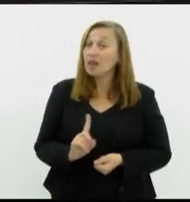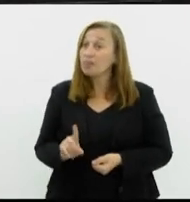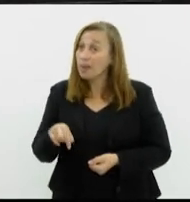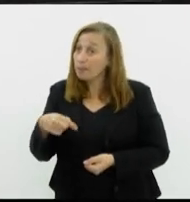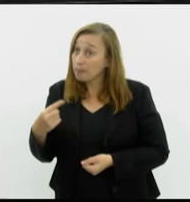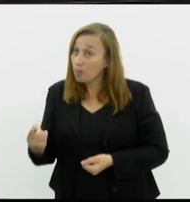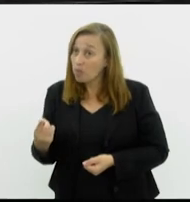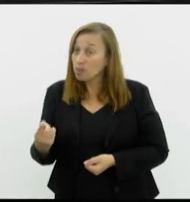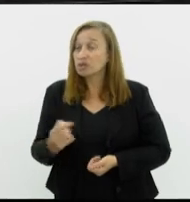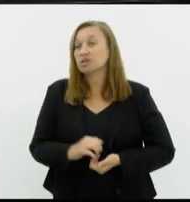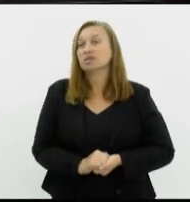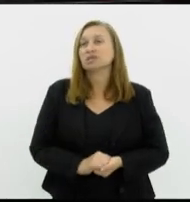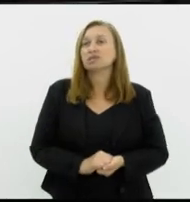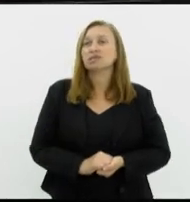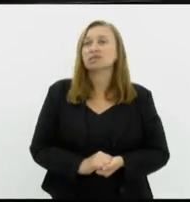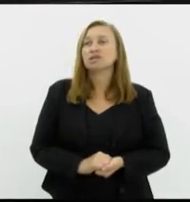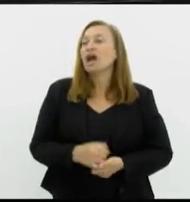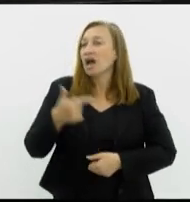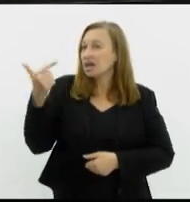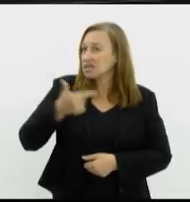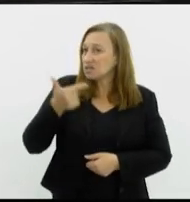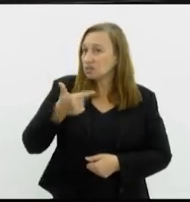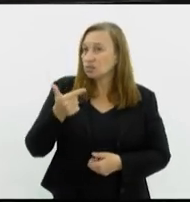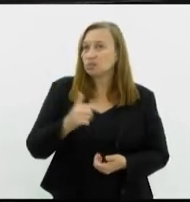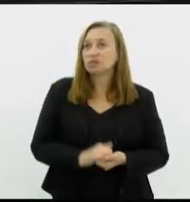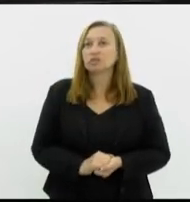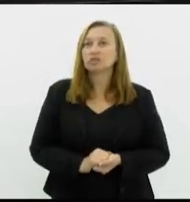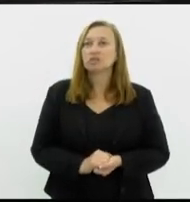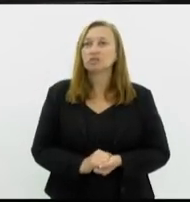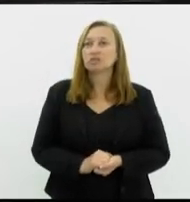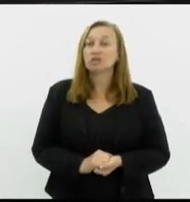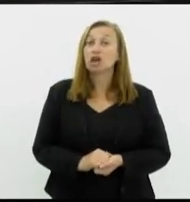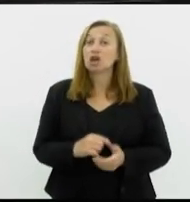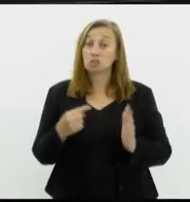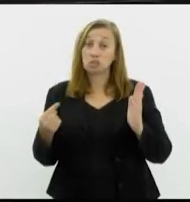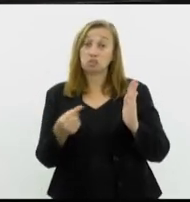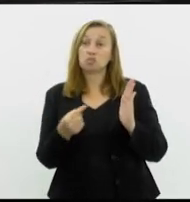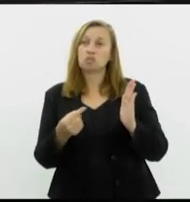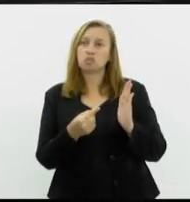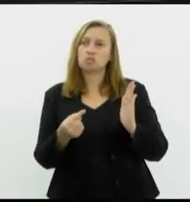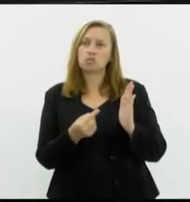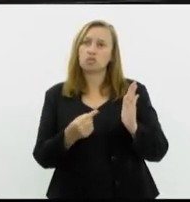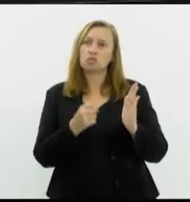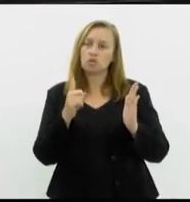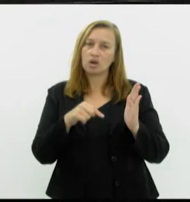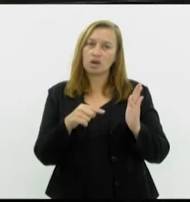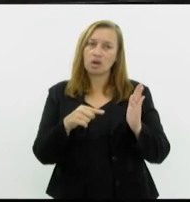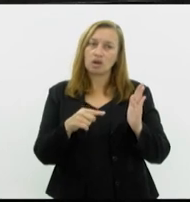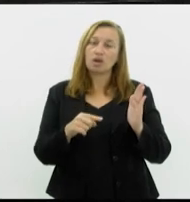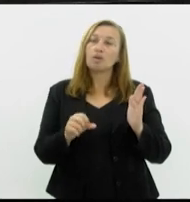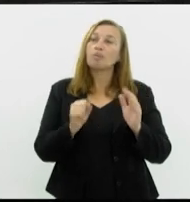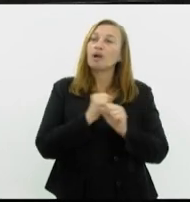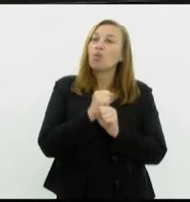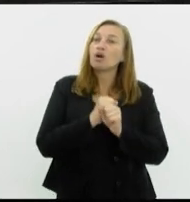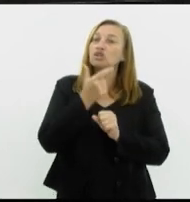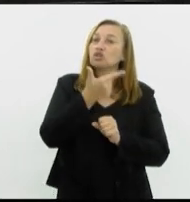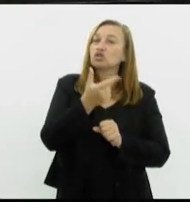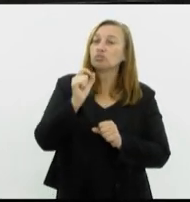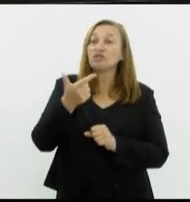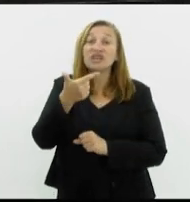clara. A segunda, que isto é para a LOA de